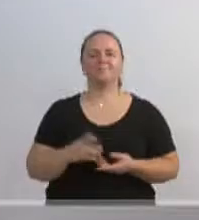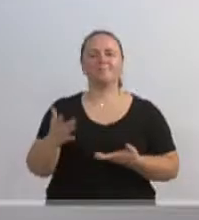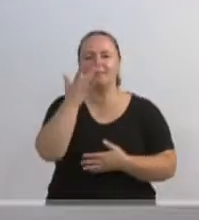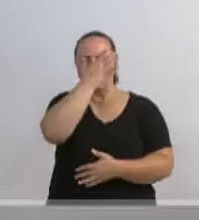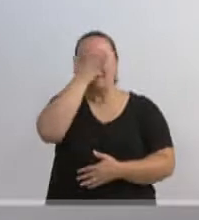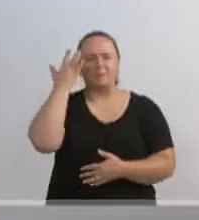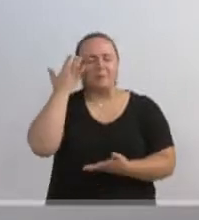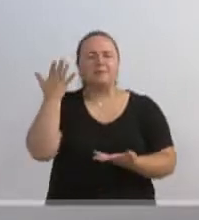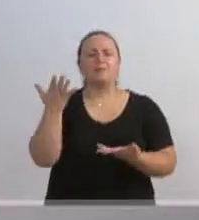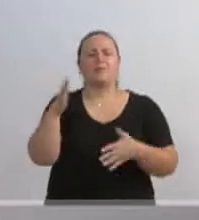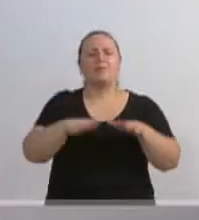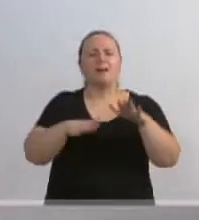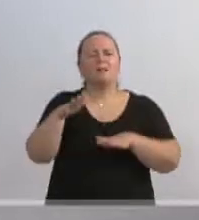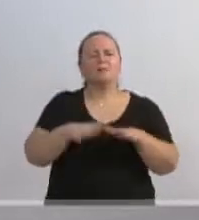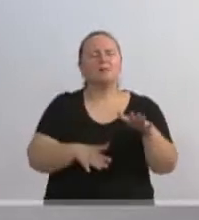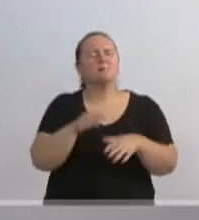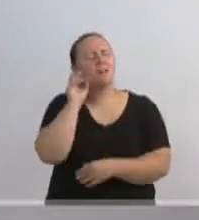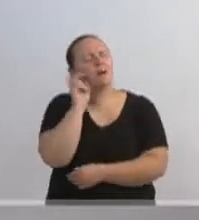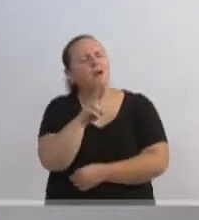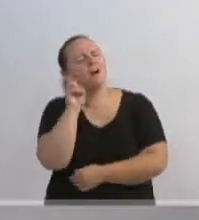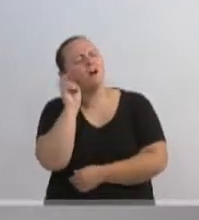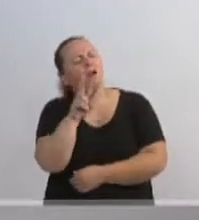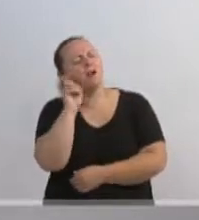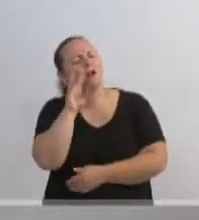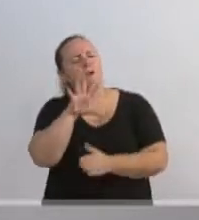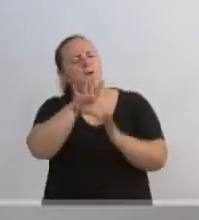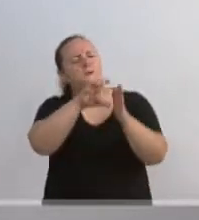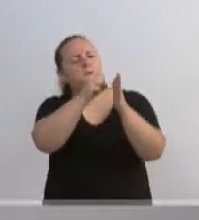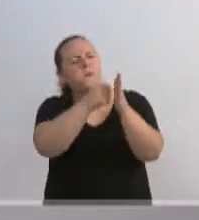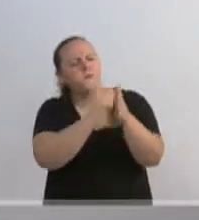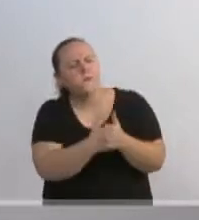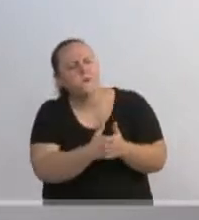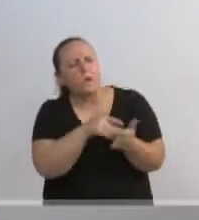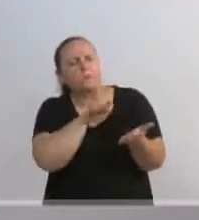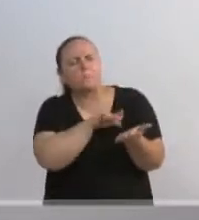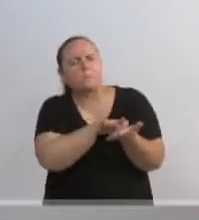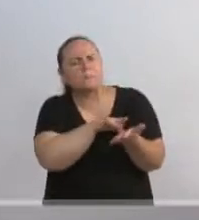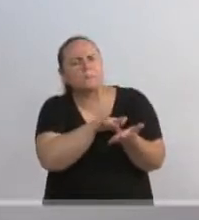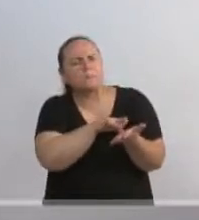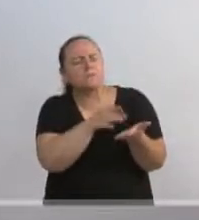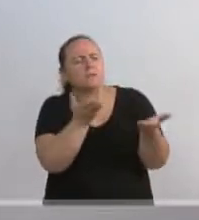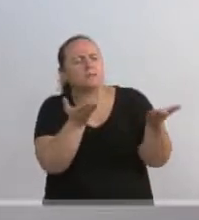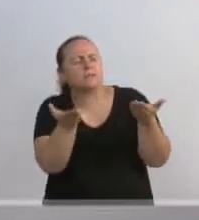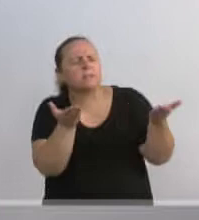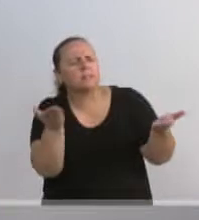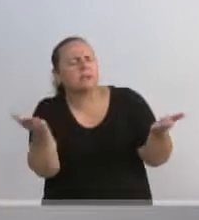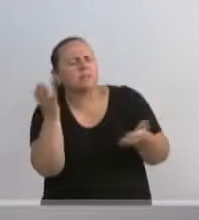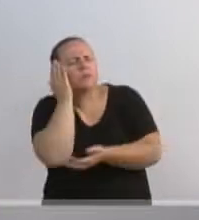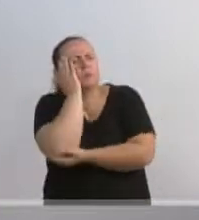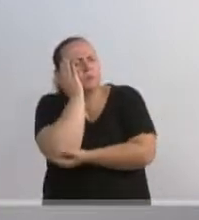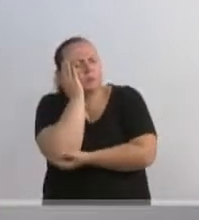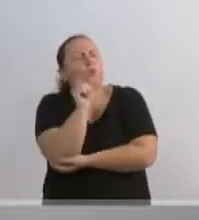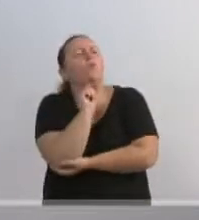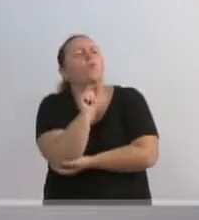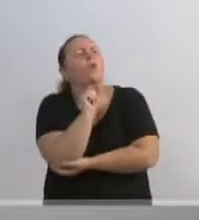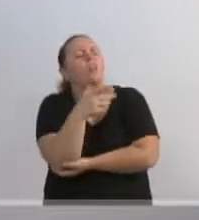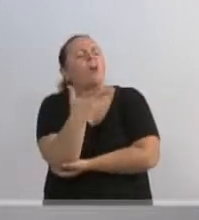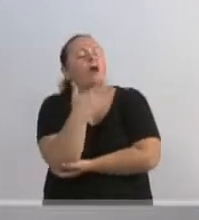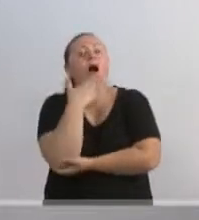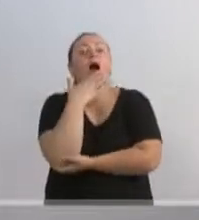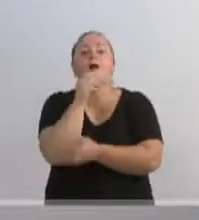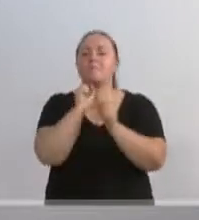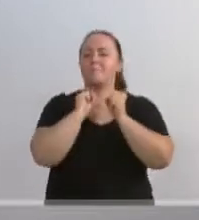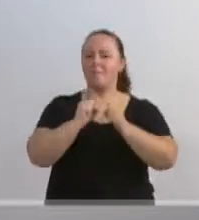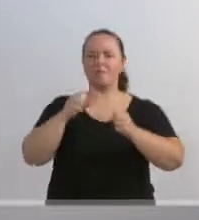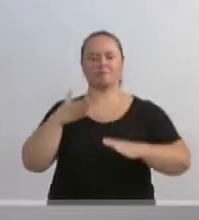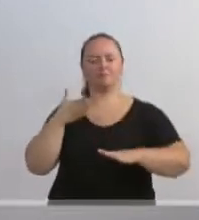que houve tanto falar em corrupção ouve tanto falar em fraudes à licitação pública às vezes não sabe nem o que é uma licitação ela vai poder